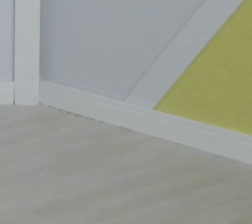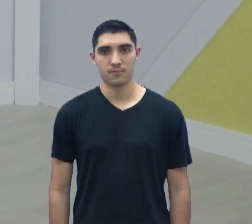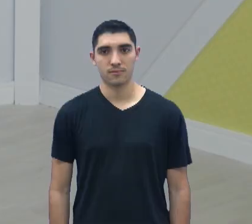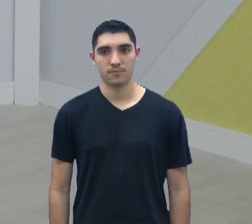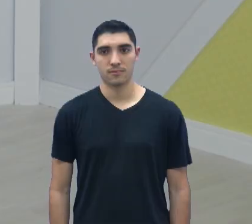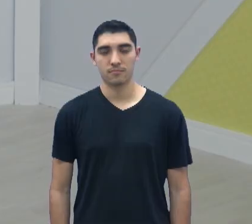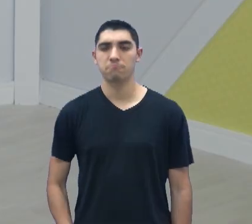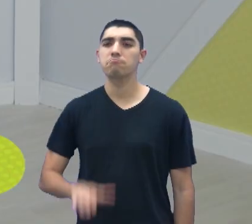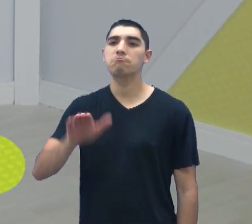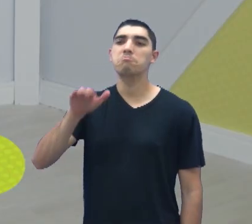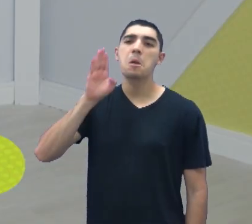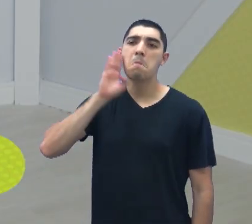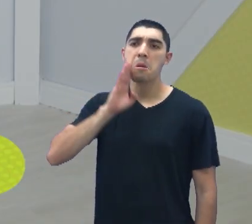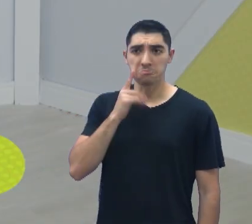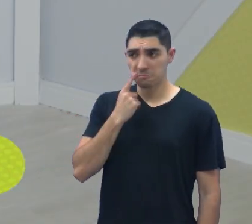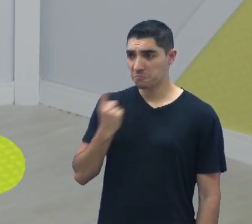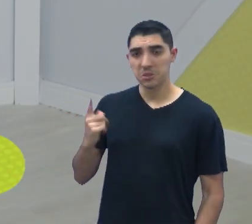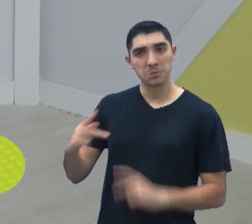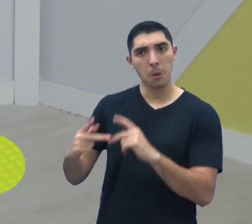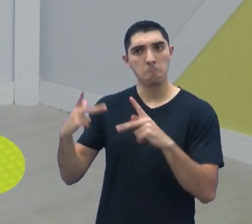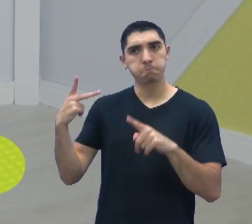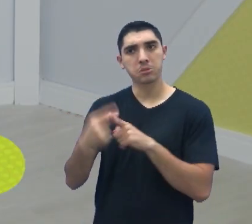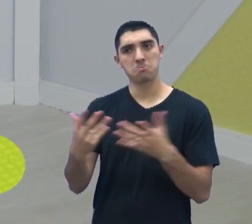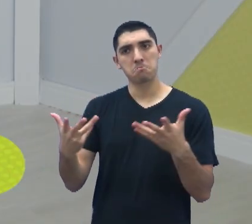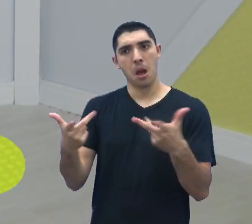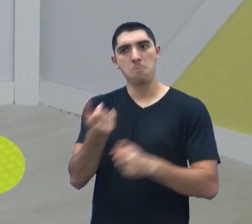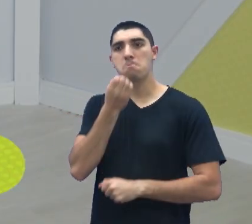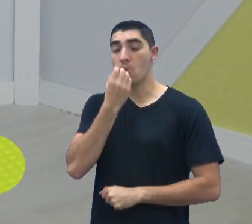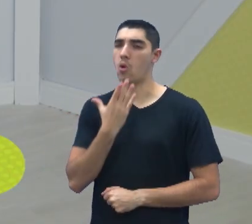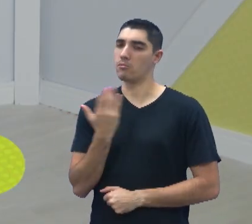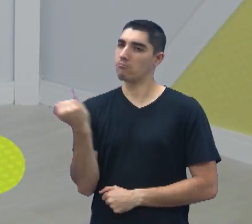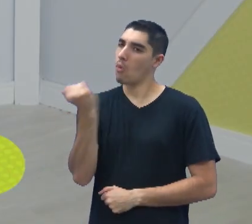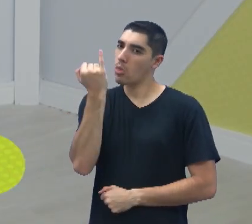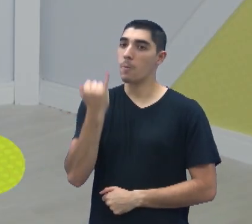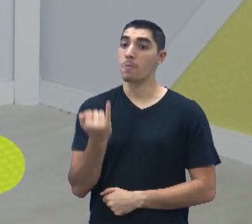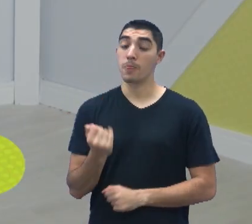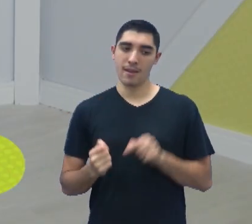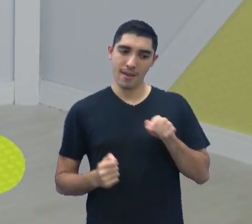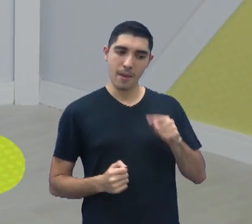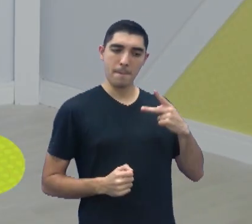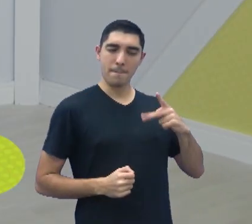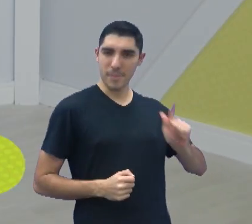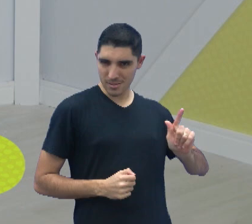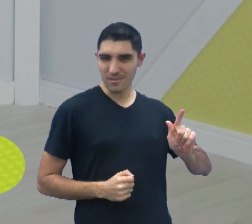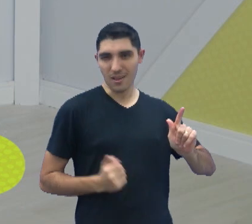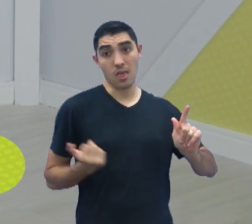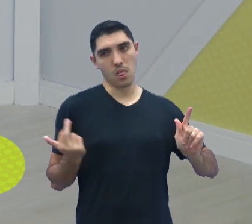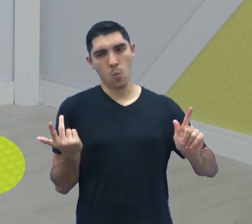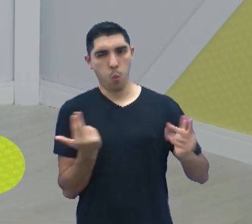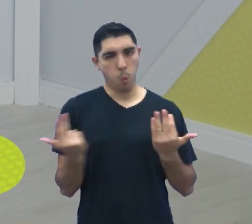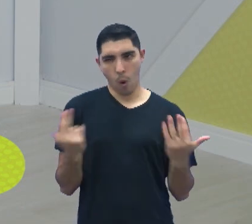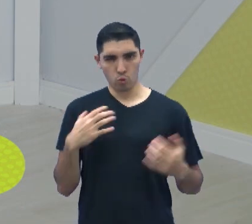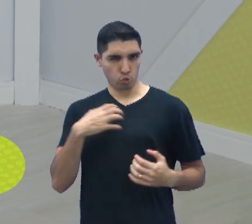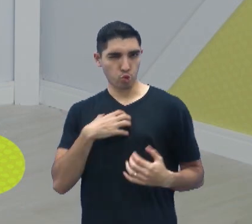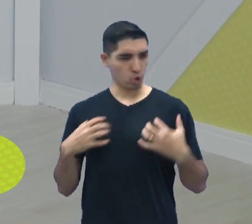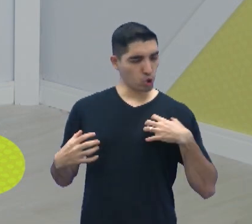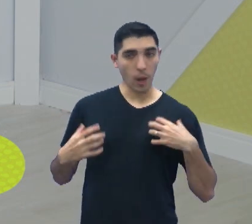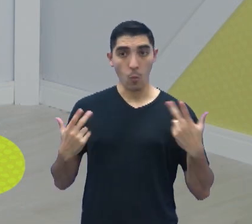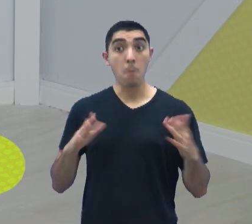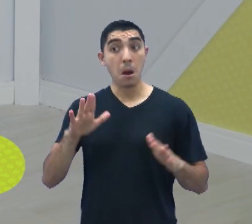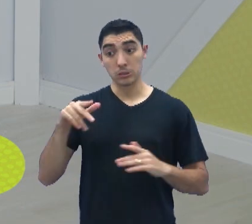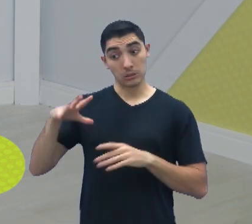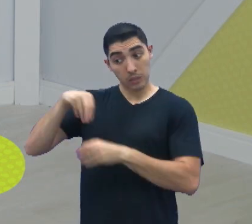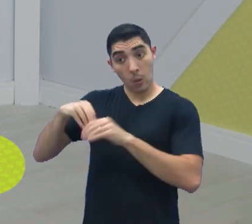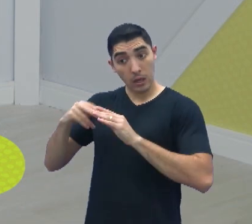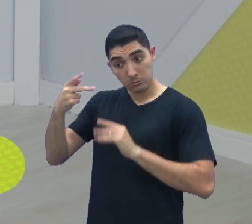Paulito, bela vitória da equipe do São José e fez aquilo que se esperava, né? Contra um adversário direto, fez valer o mando de quadra, um bom